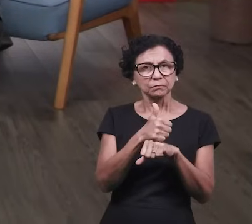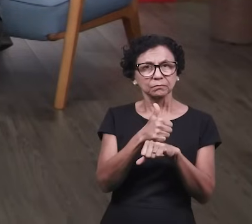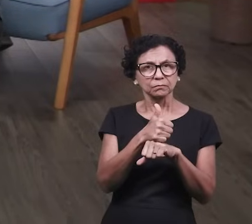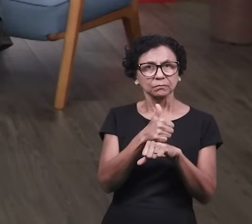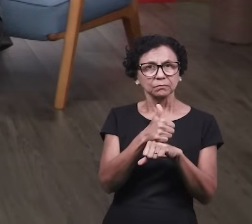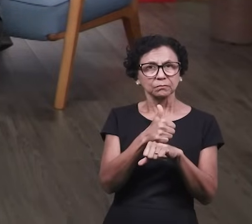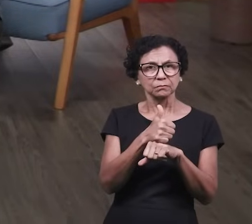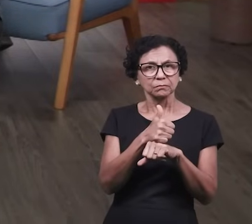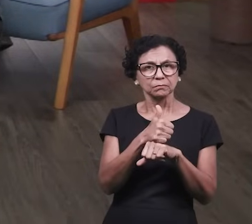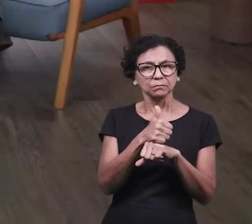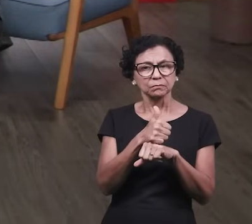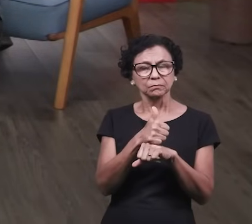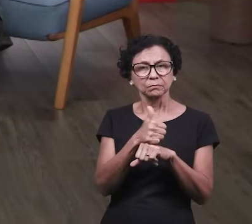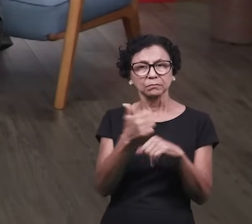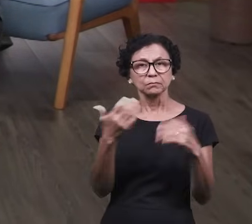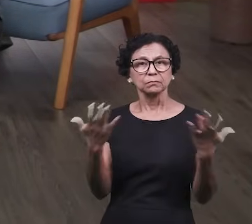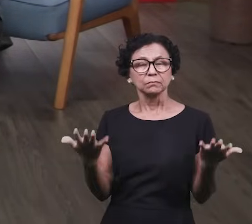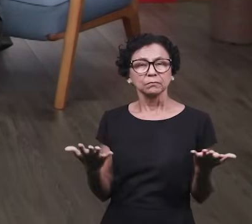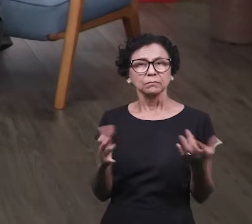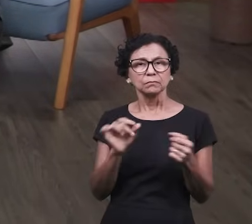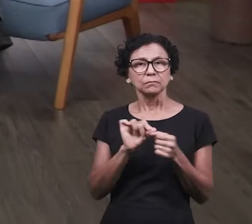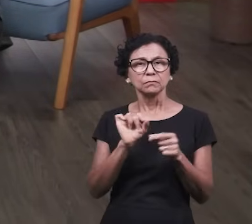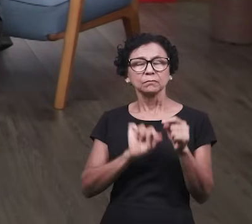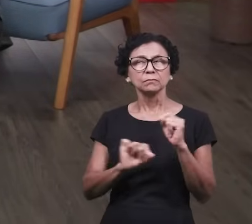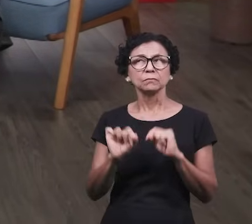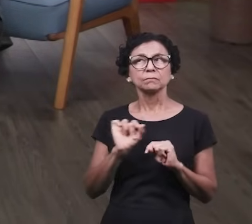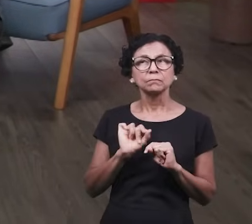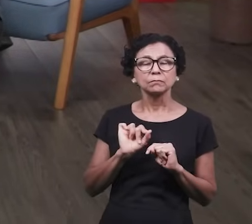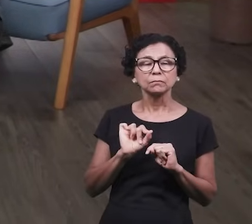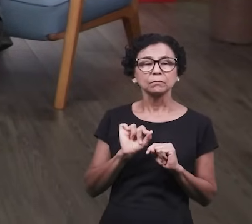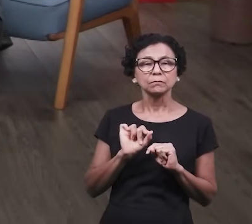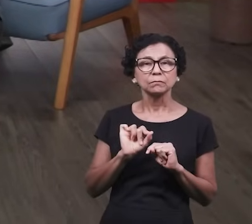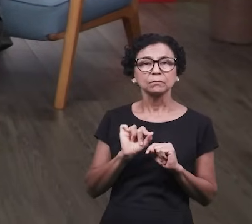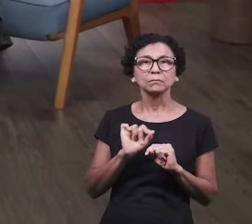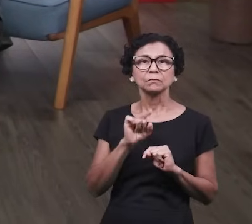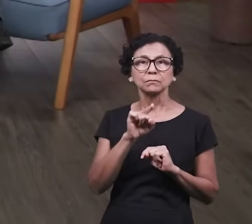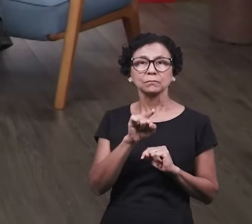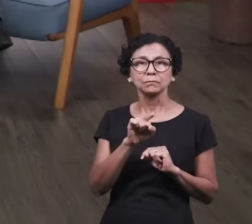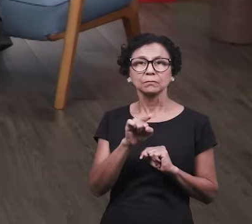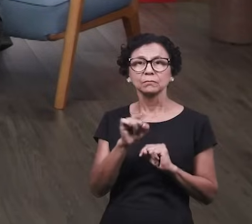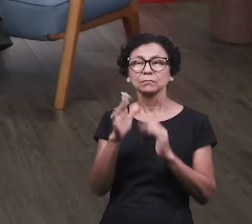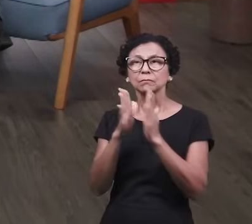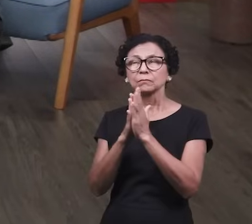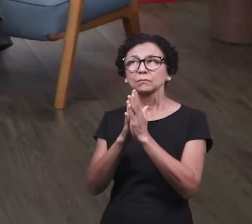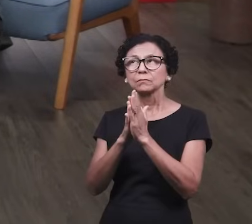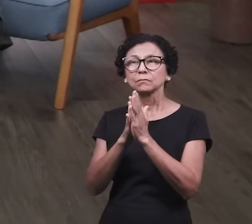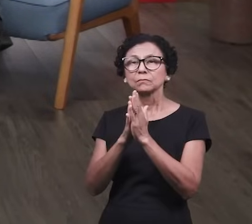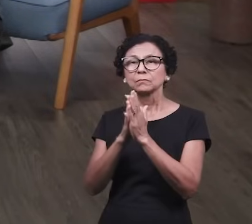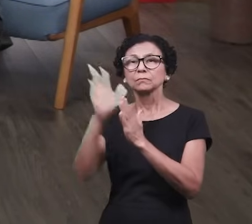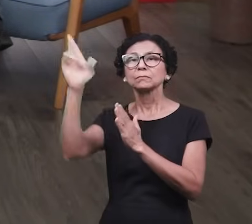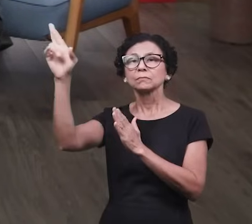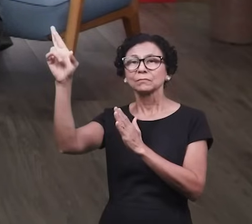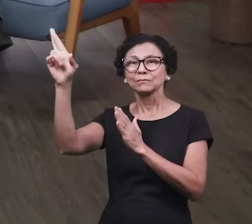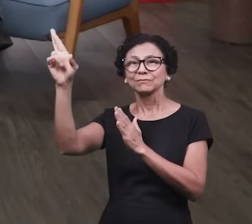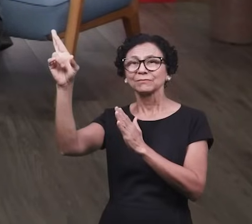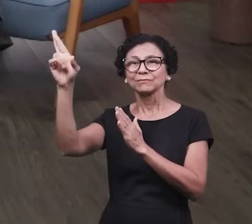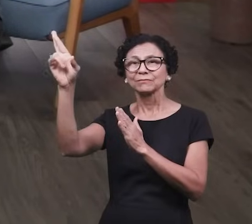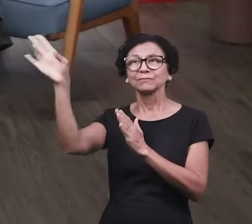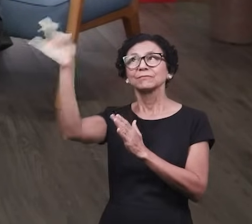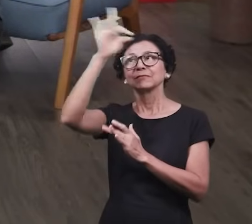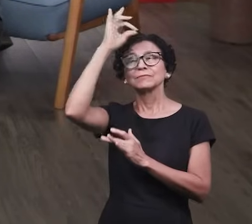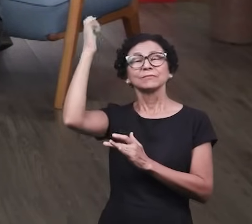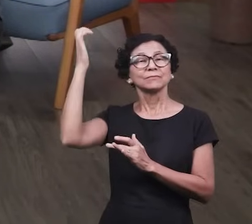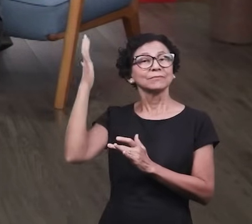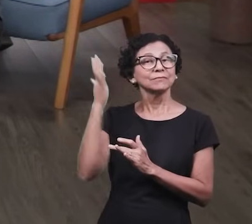Você vai para os pés do Senhor e o Espírito Santo vai se manifestar e vai falar, não é? Ele vai dar um